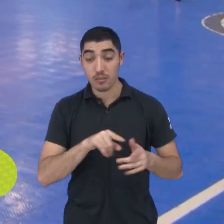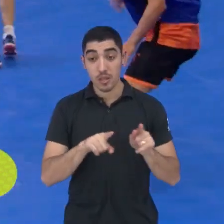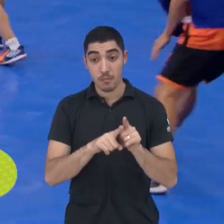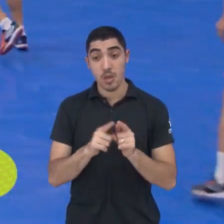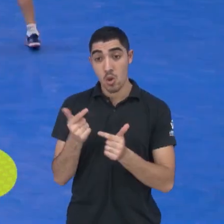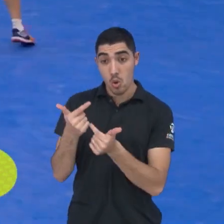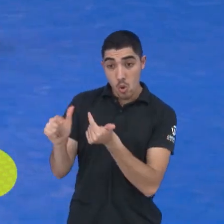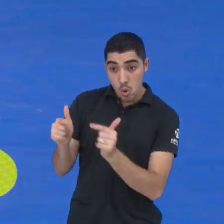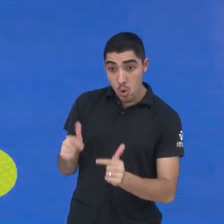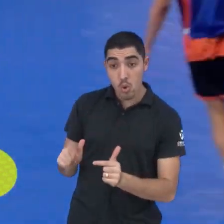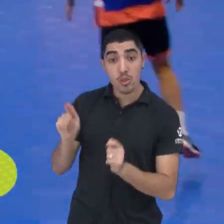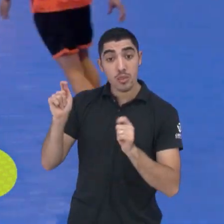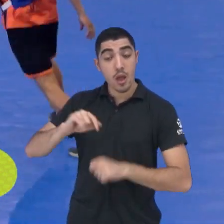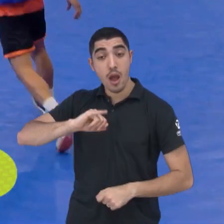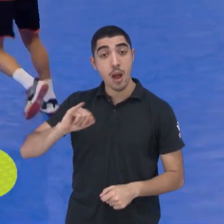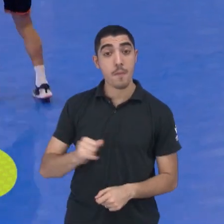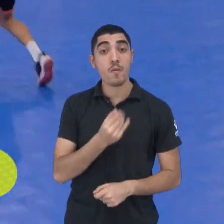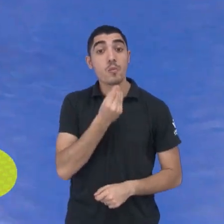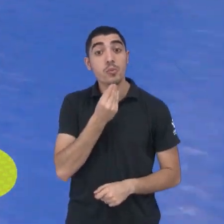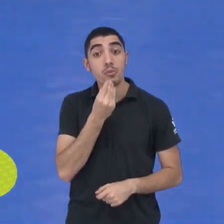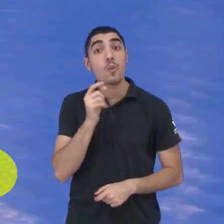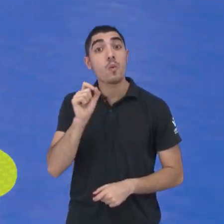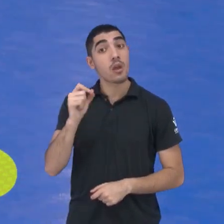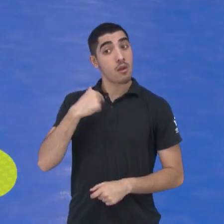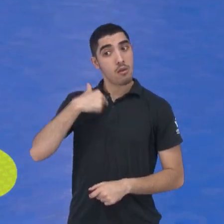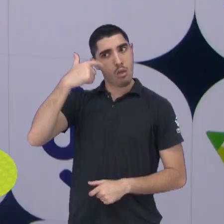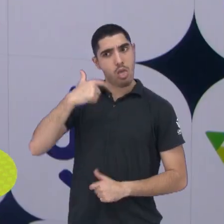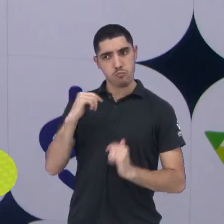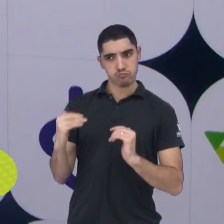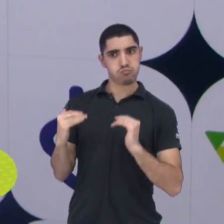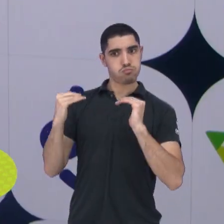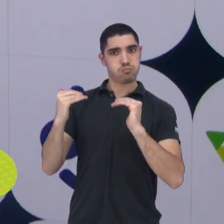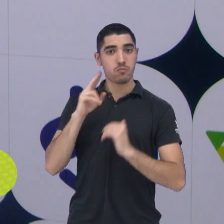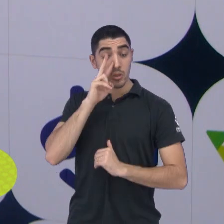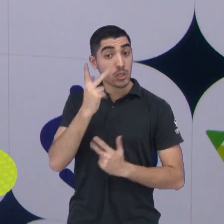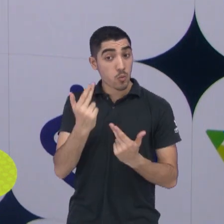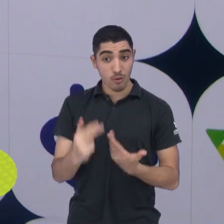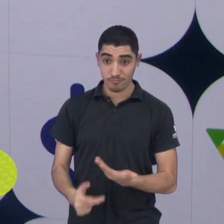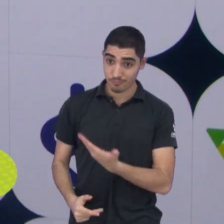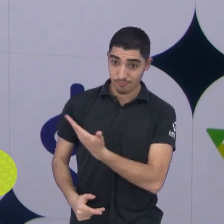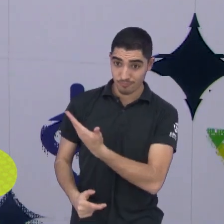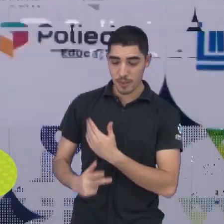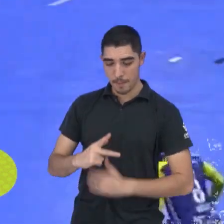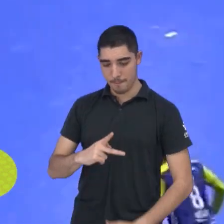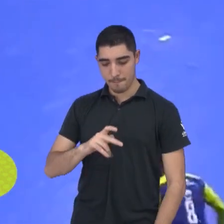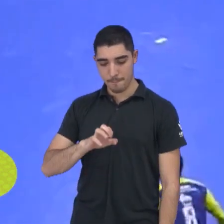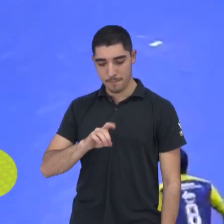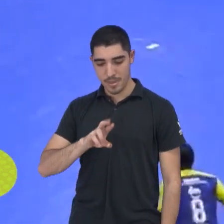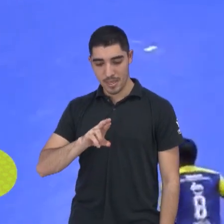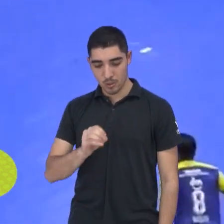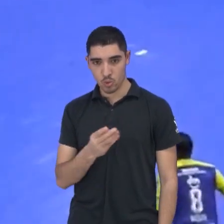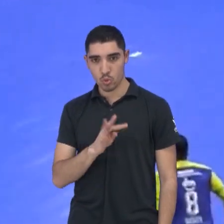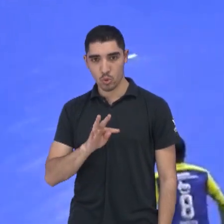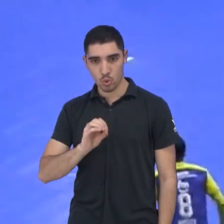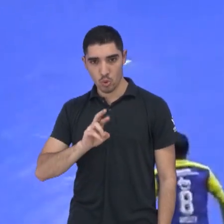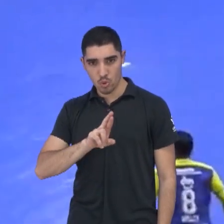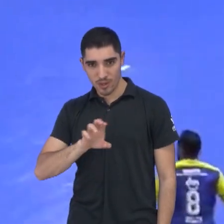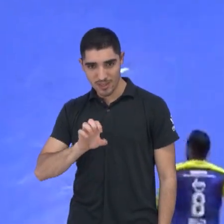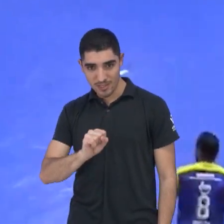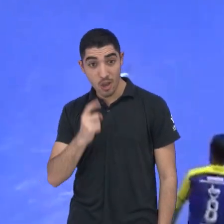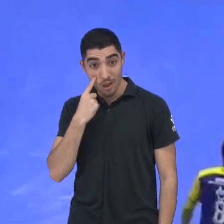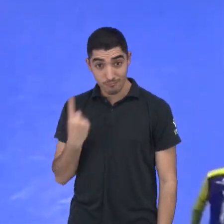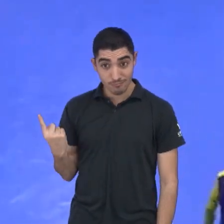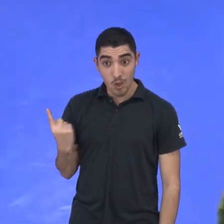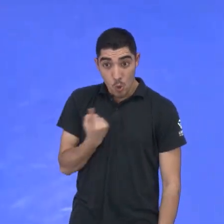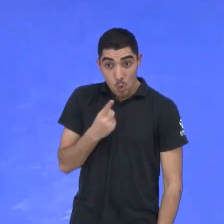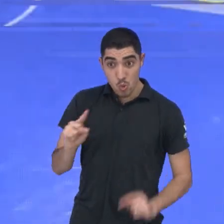podem aproveitar a chance e aumentar o destaque na equipe, como é o caso do Pedro Torres, autor do gol da vitória no